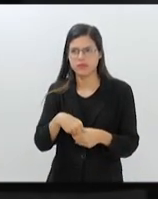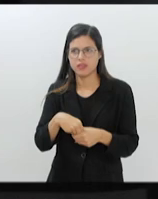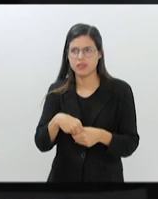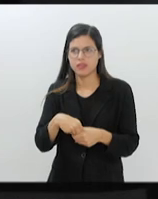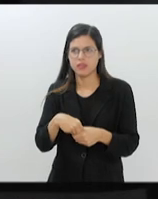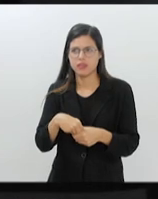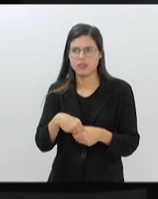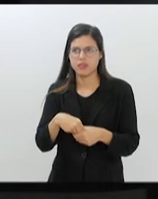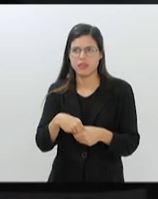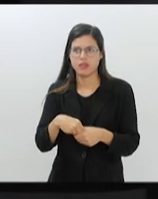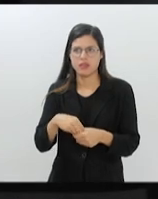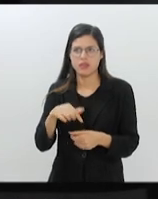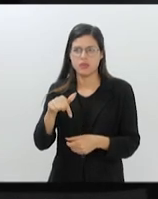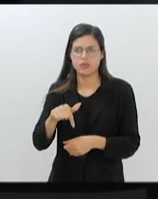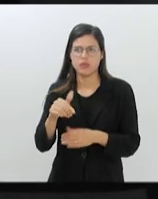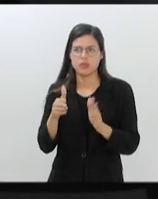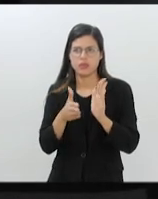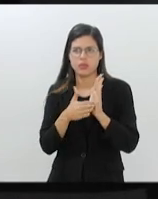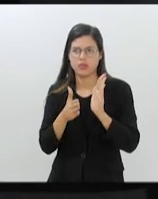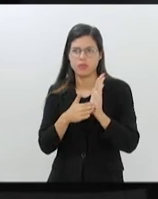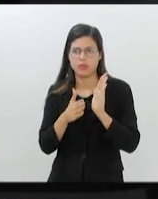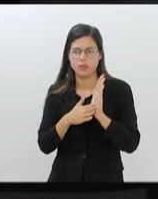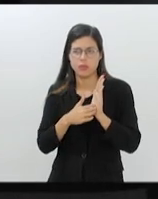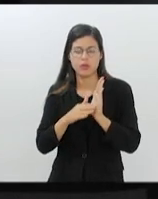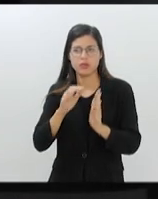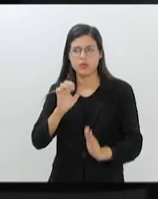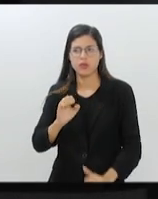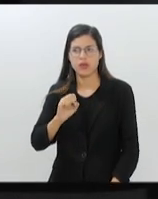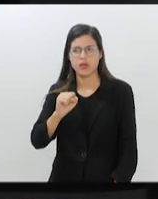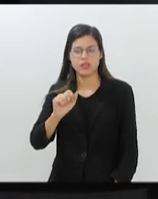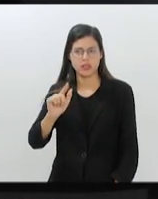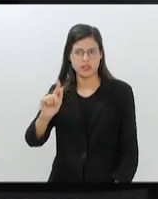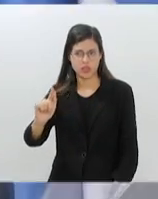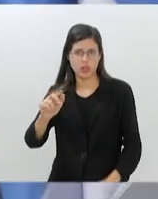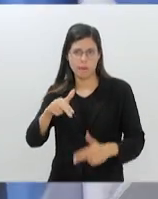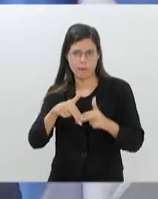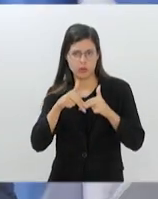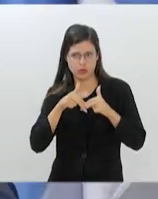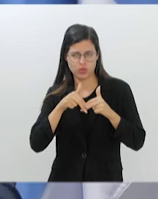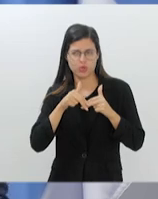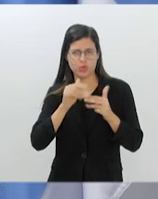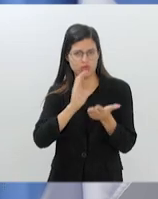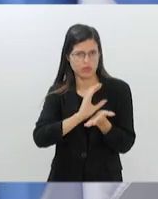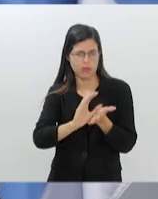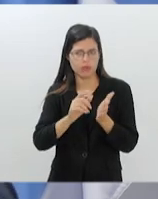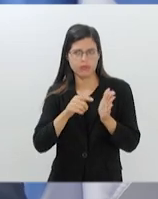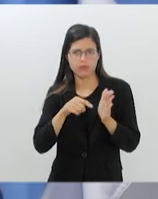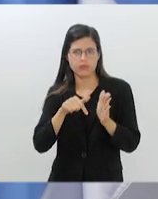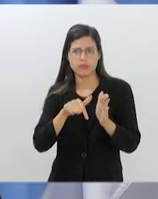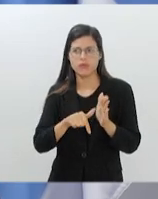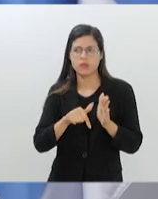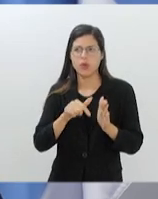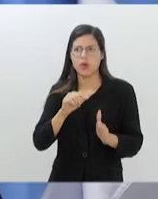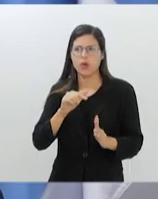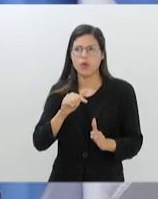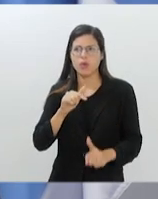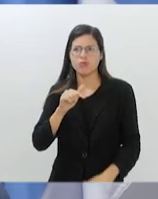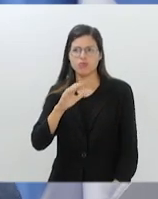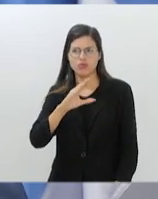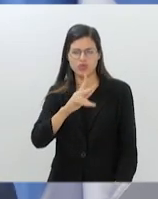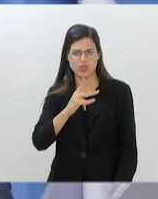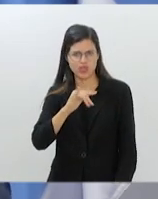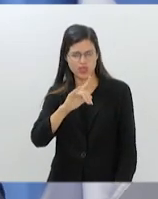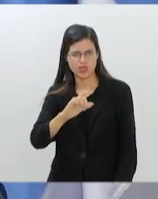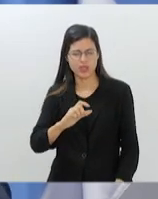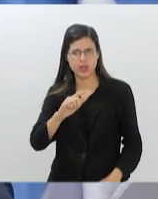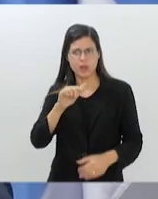empresa em esg e por isso nós patrocinamos o Chile é um país vizinho nosso a cedai não tem nada no Chile né não partindo do